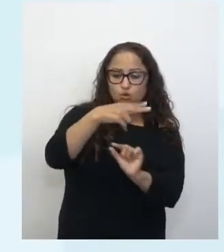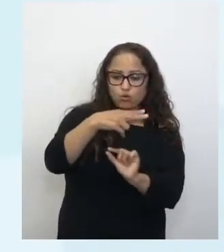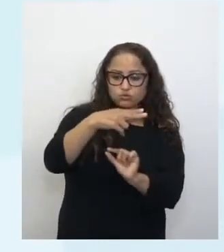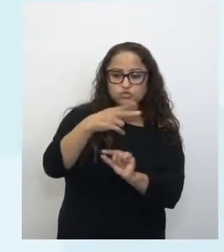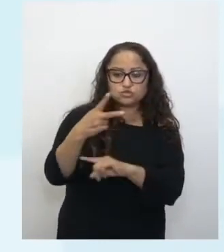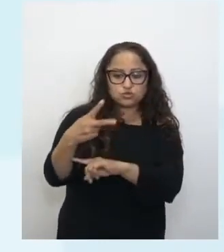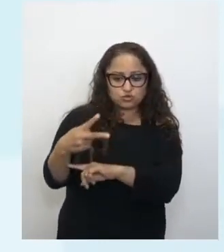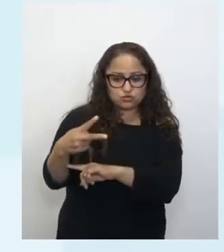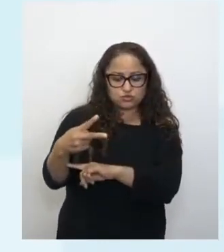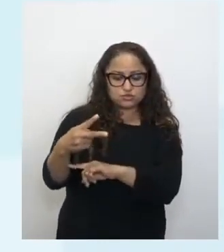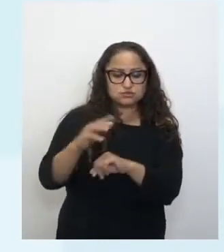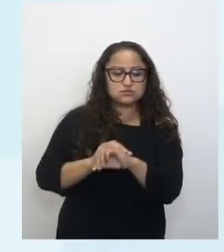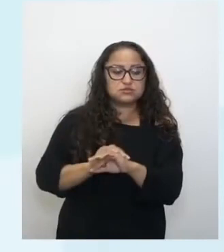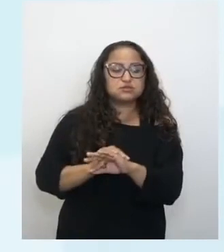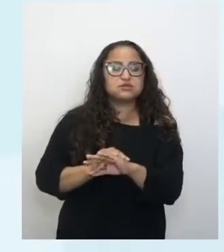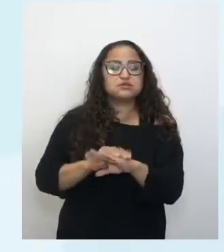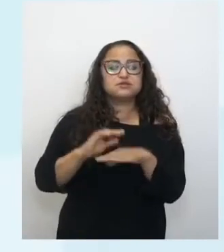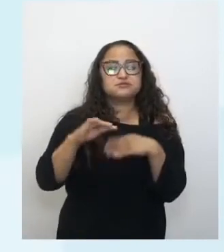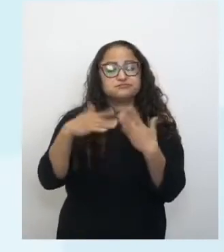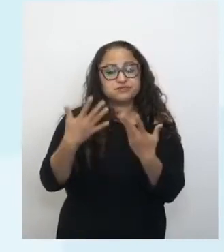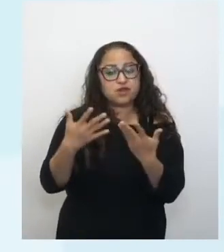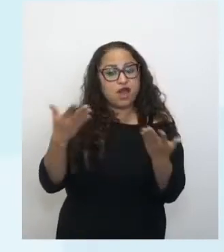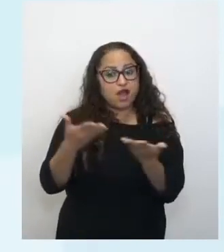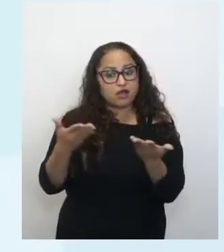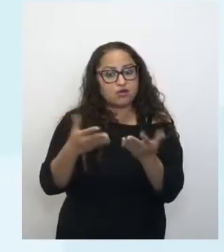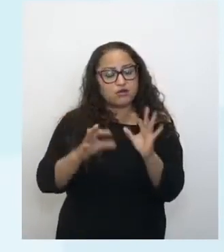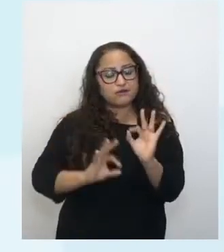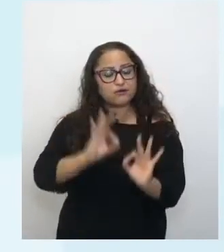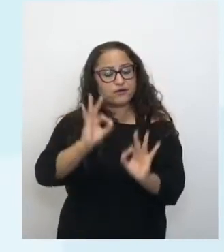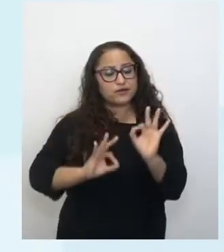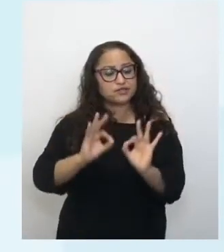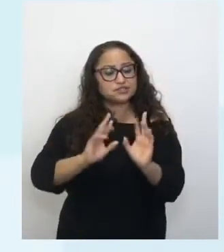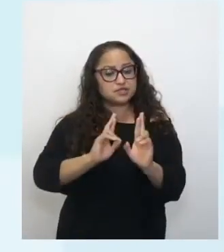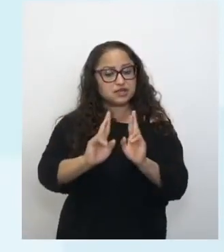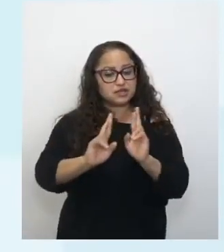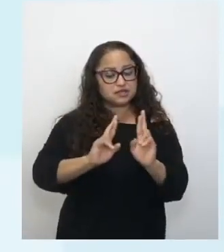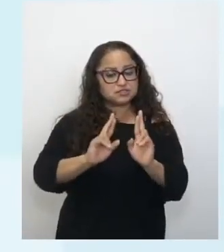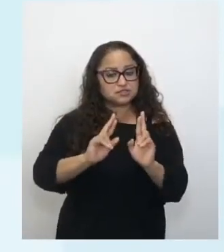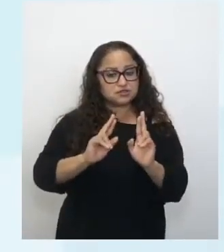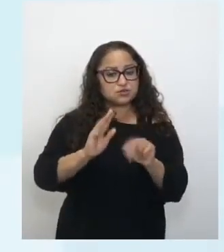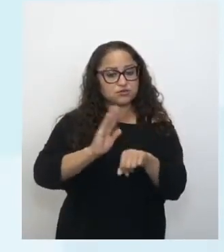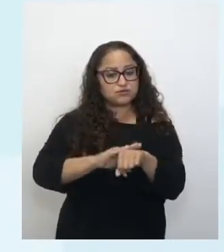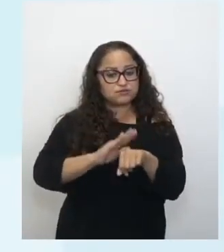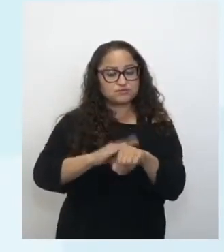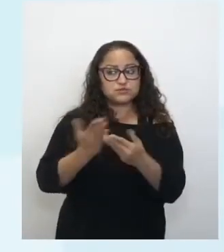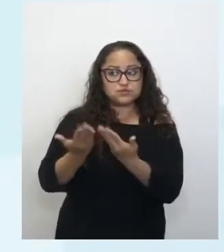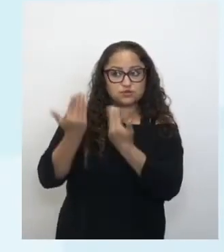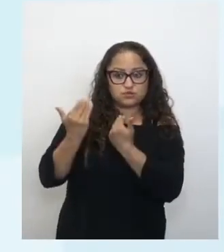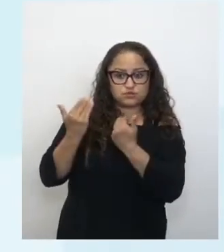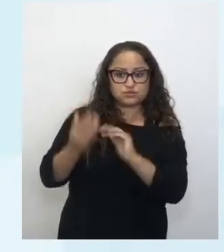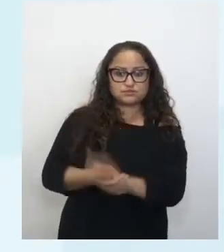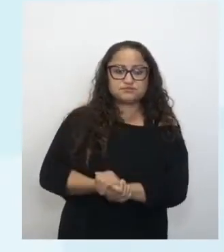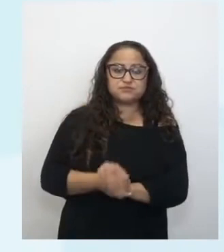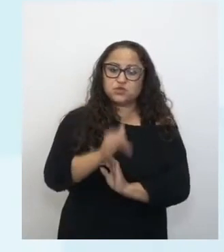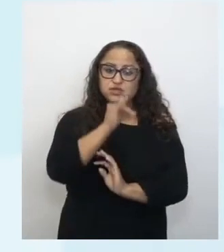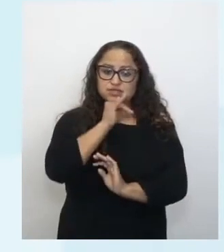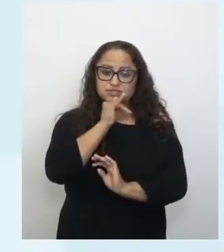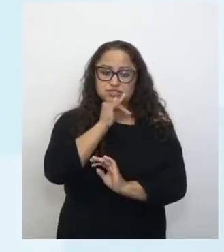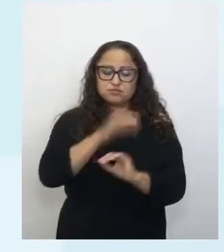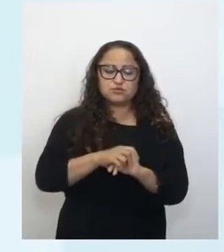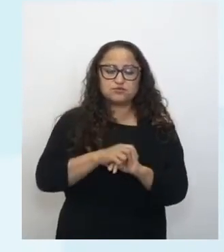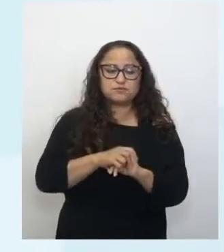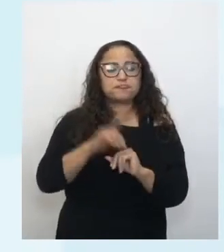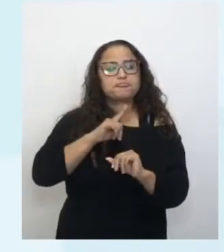dois muito bem agora vamos montar a relação como a gente fez na outra no exemplo vamos lá